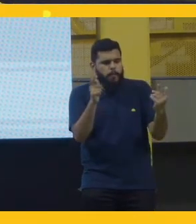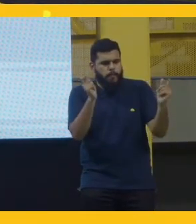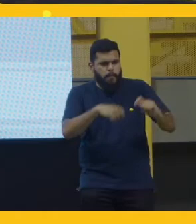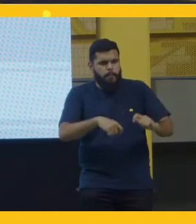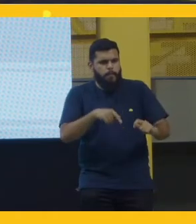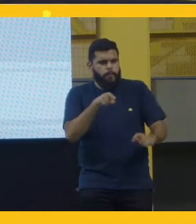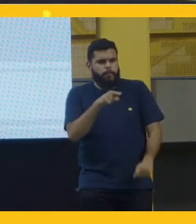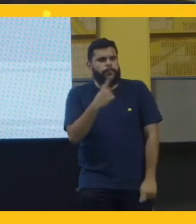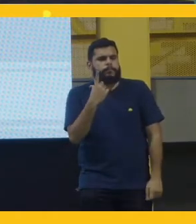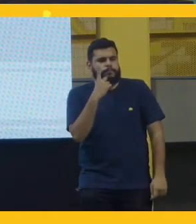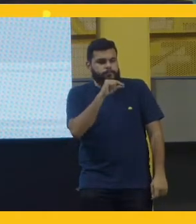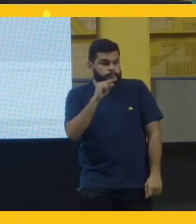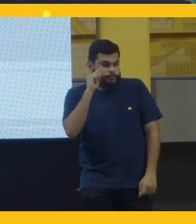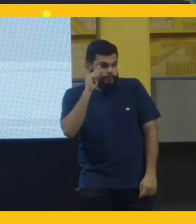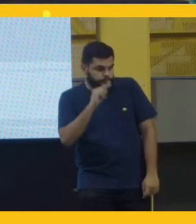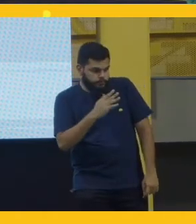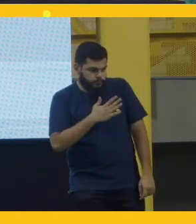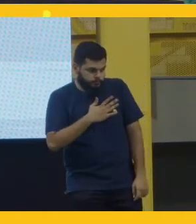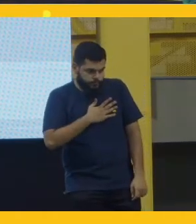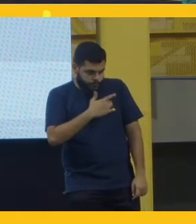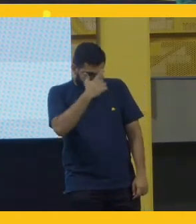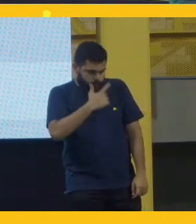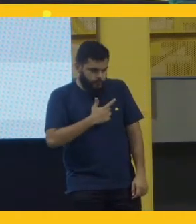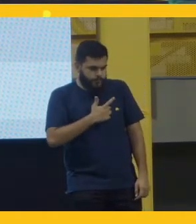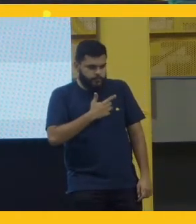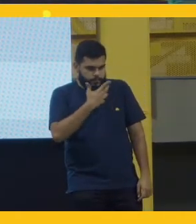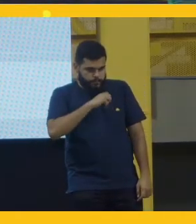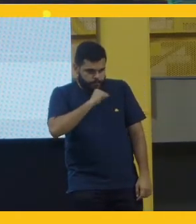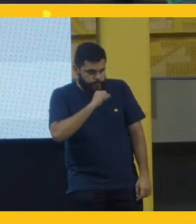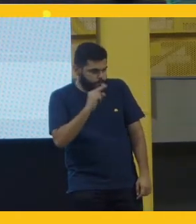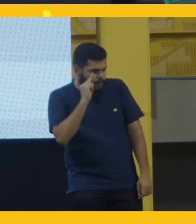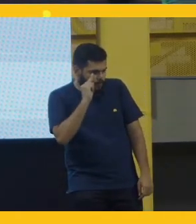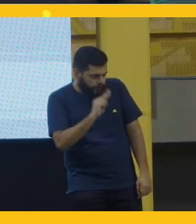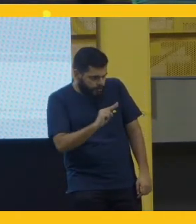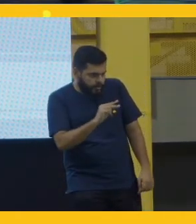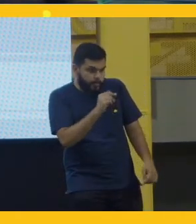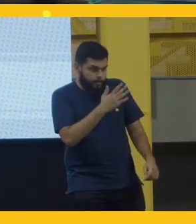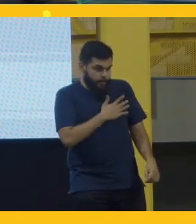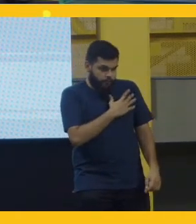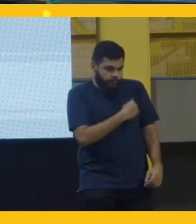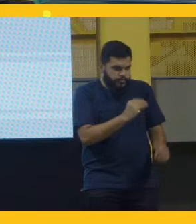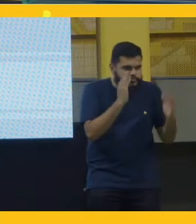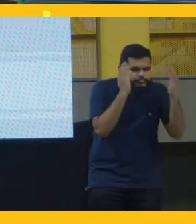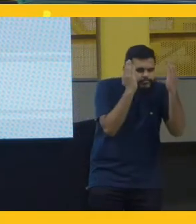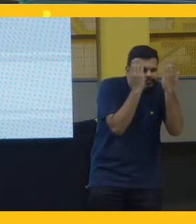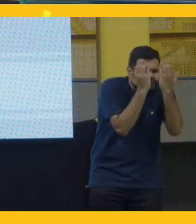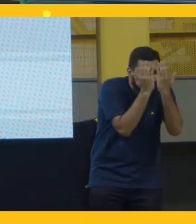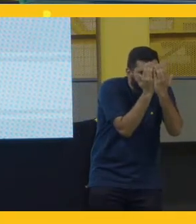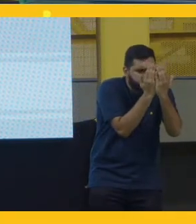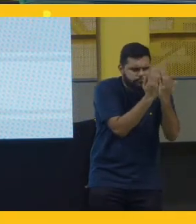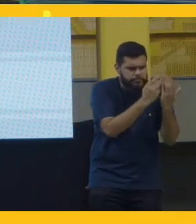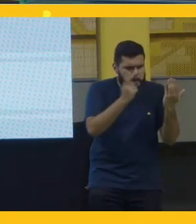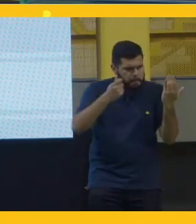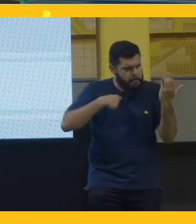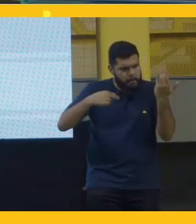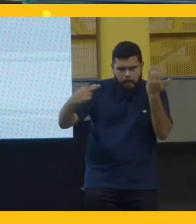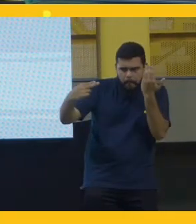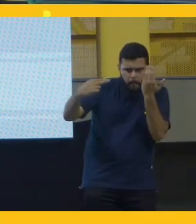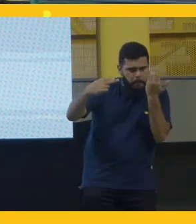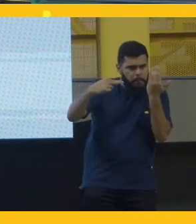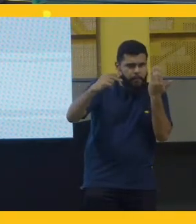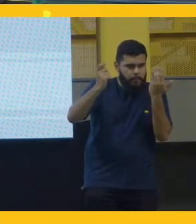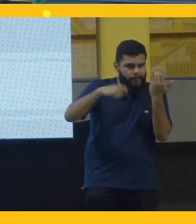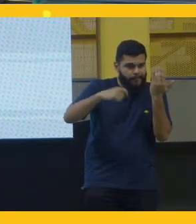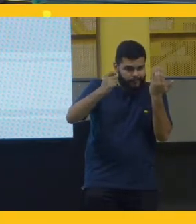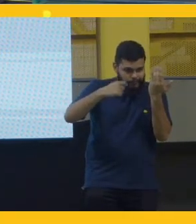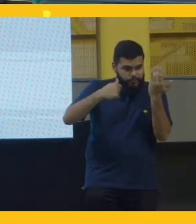do observador. Então ele botar a mão nos olhos não vai me impedir de eu o ver, mas de ele